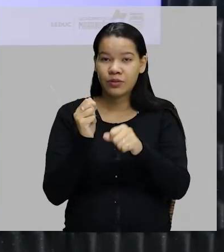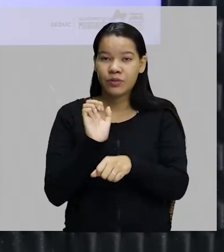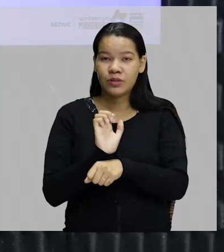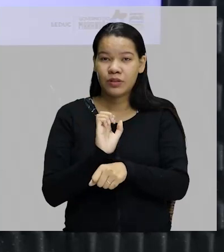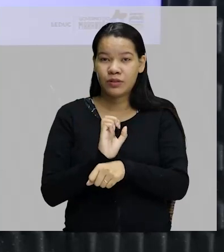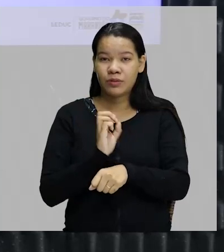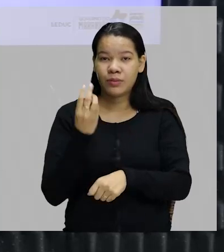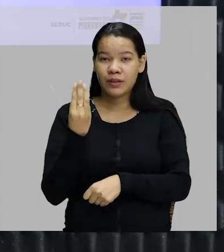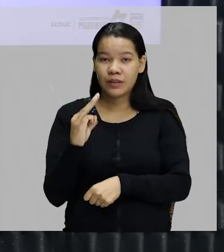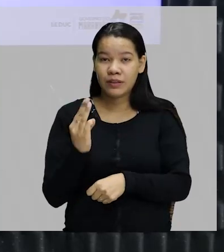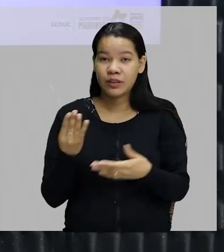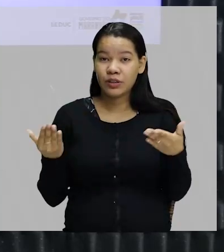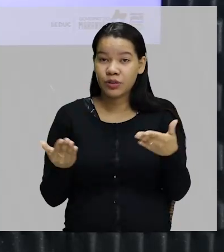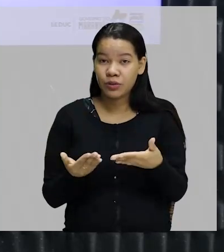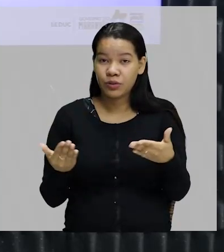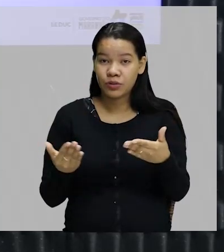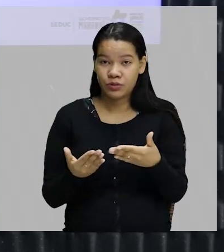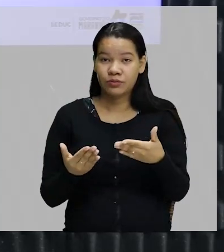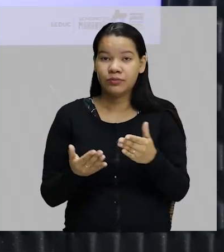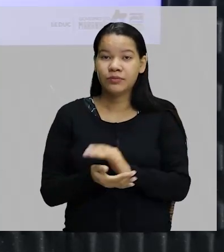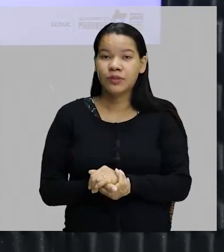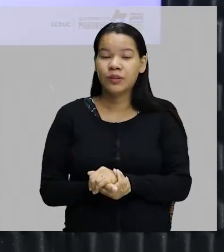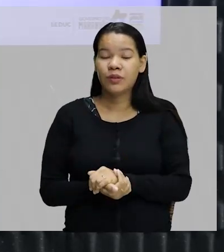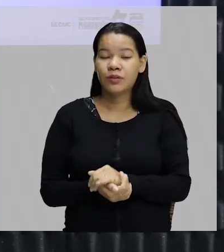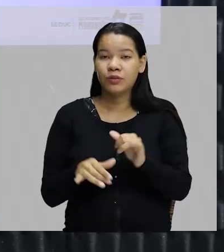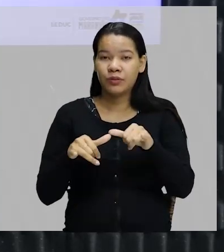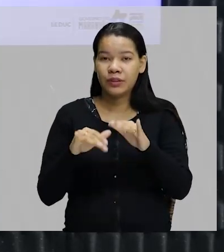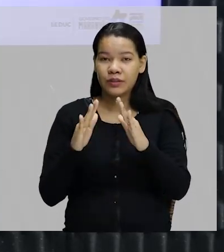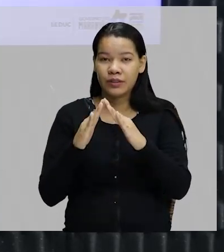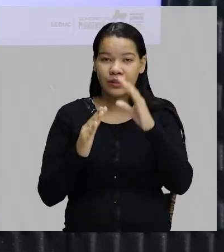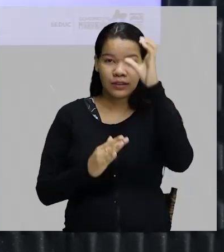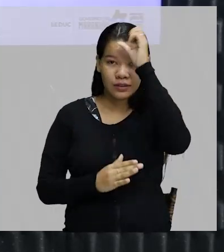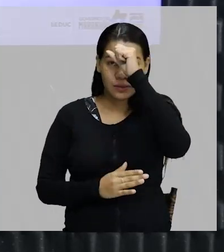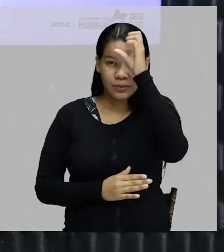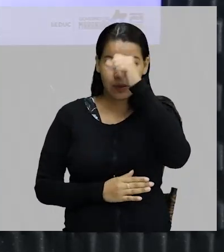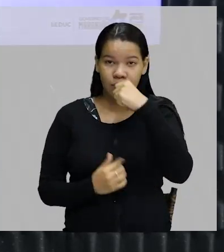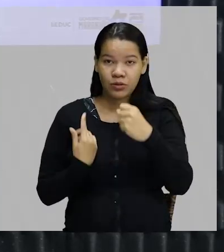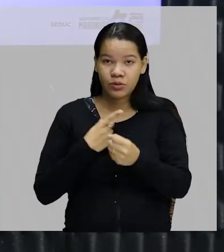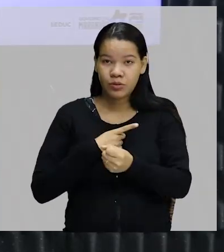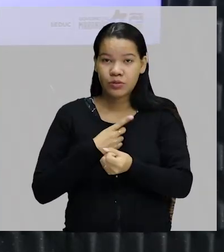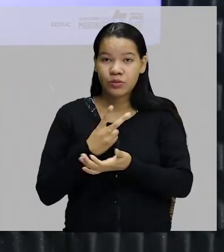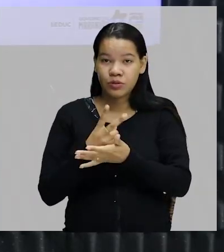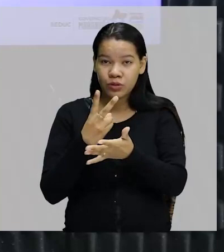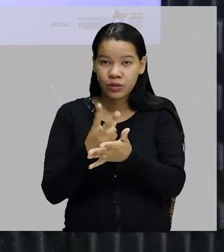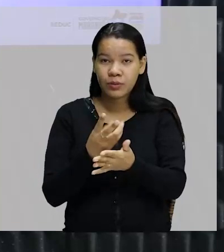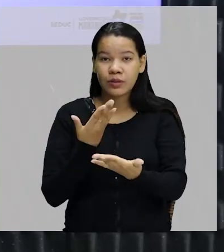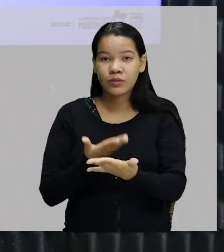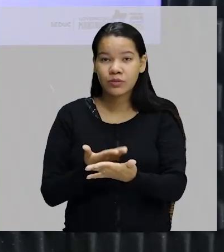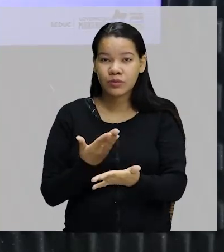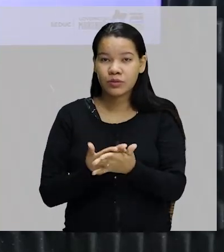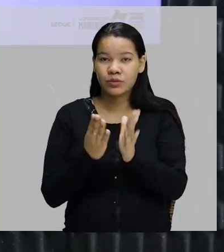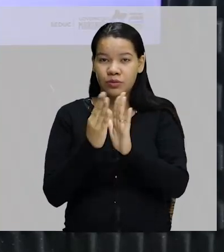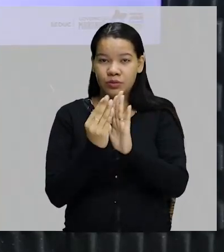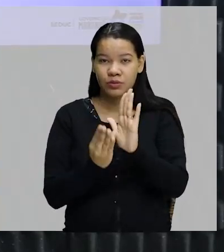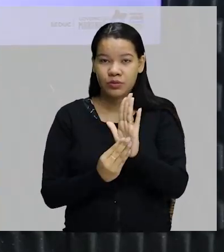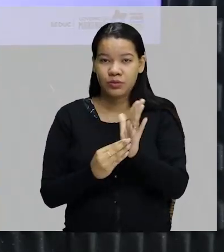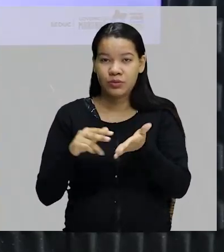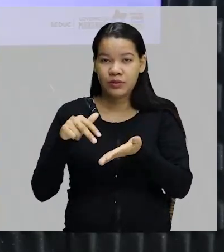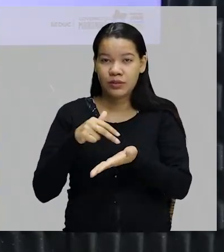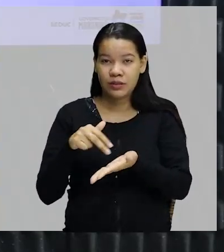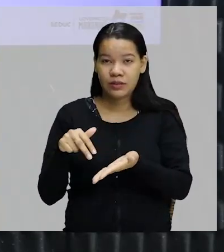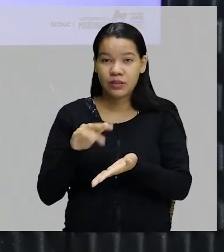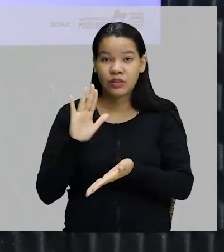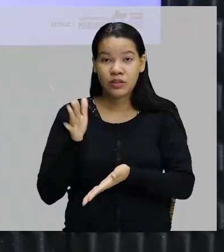projeto Fique em Casa Aprendendo, nós iremos dar continuidade a esse conteúdo danças. Já falei da origem,